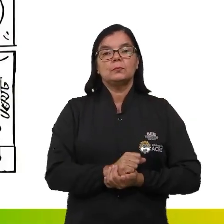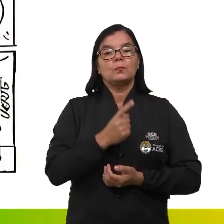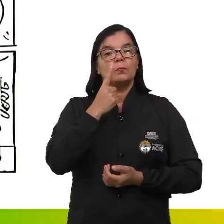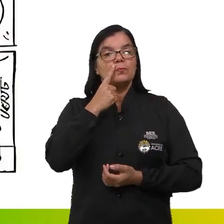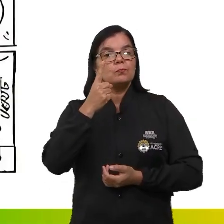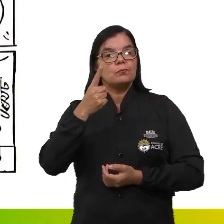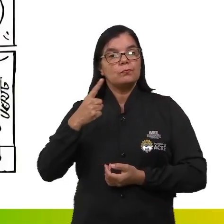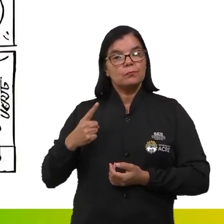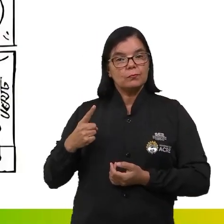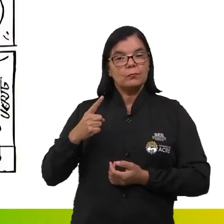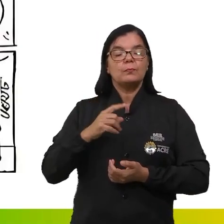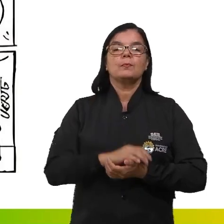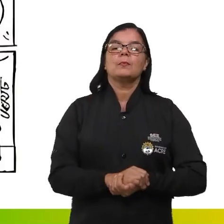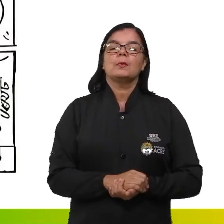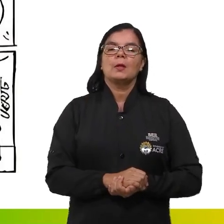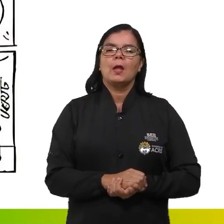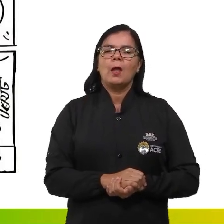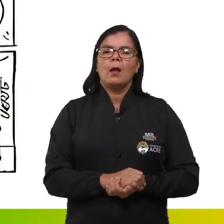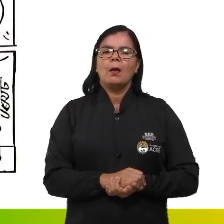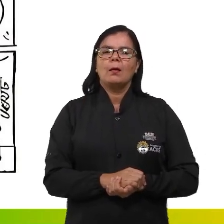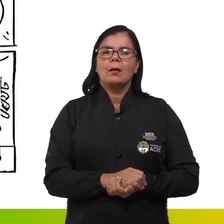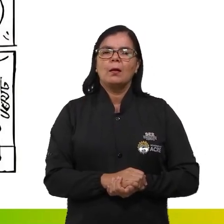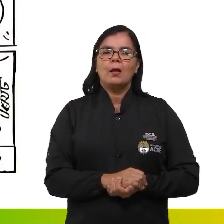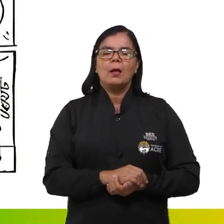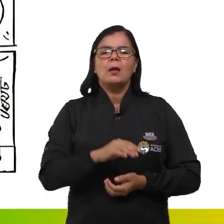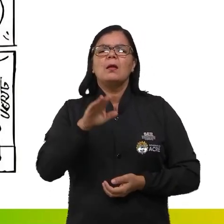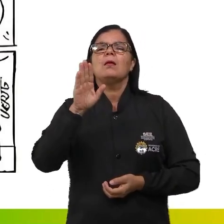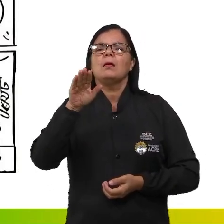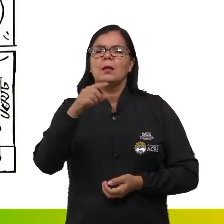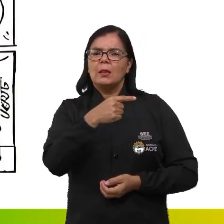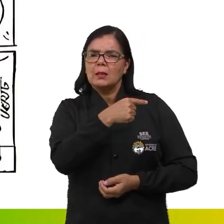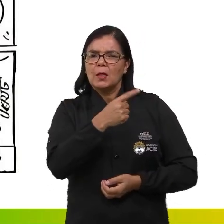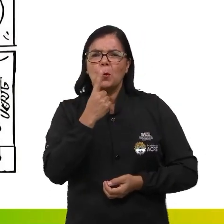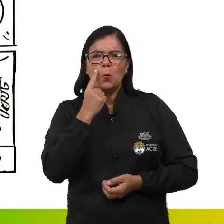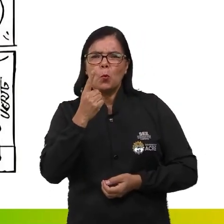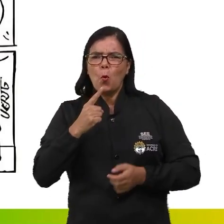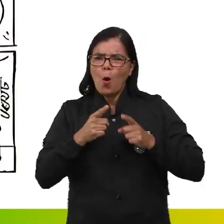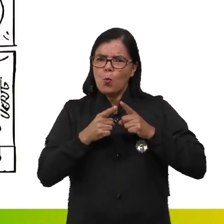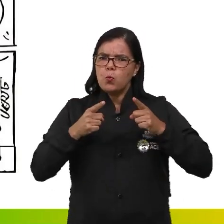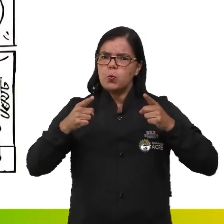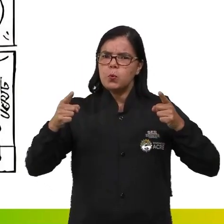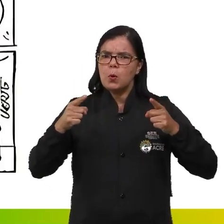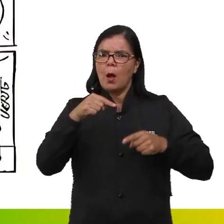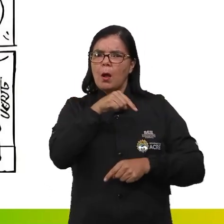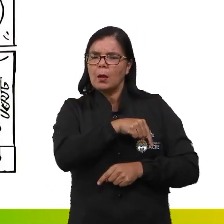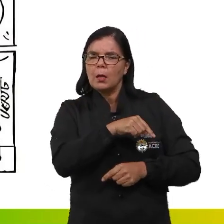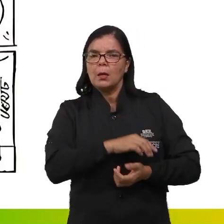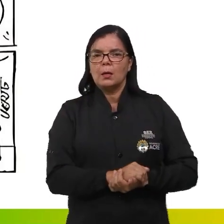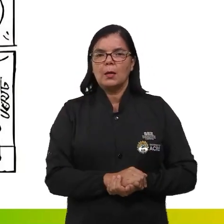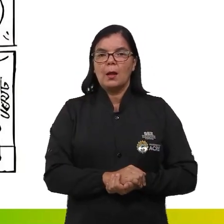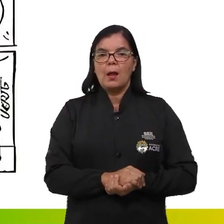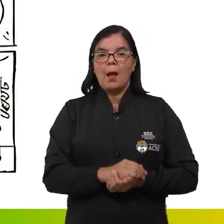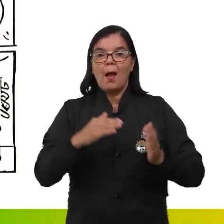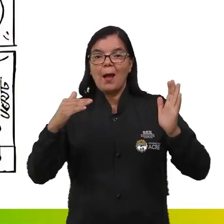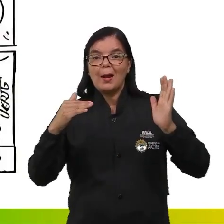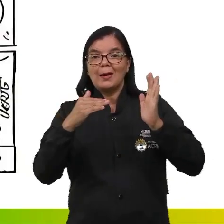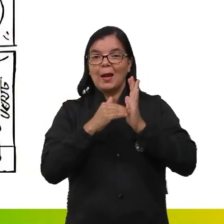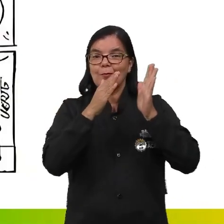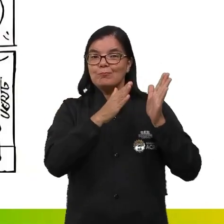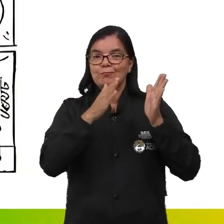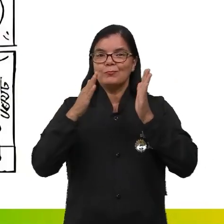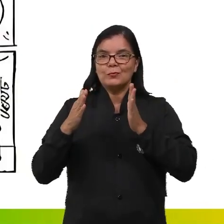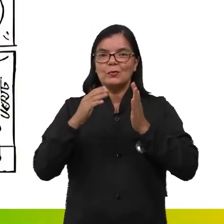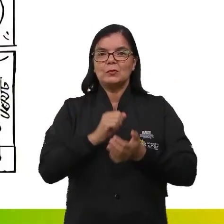rato. E aí ele diz assim, ei, tem um rato enorme aqui. E no